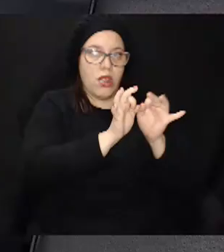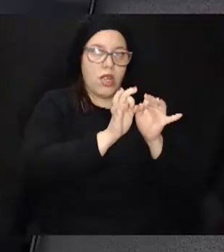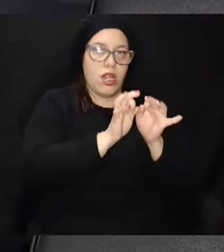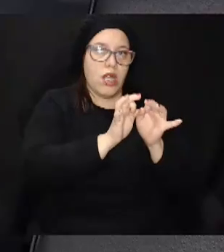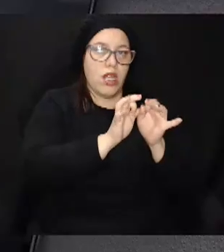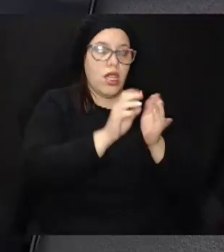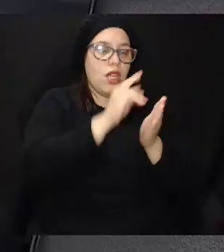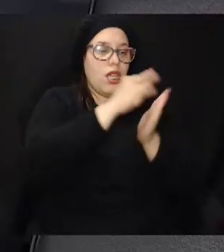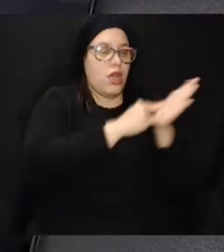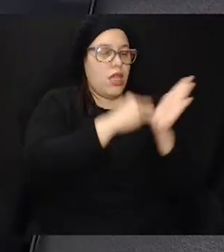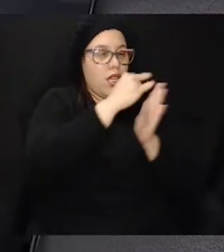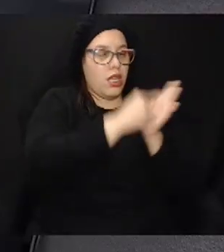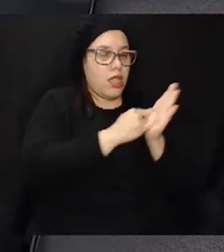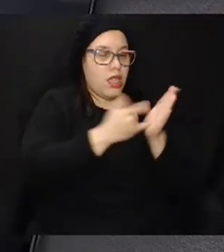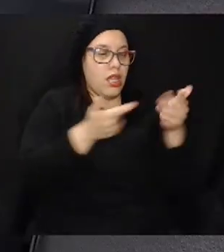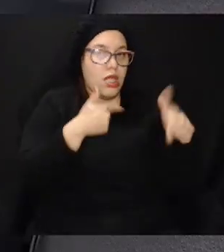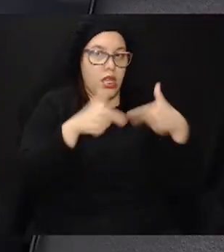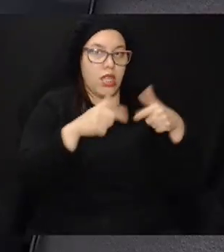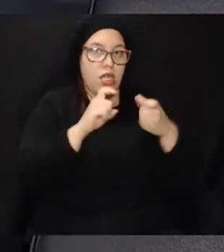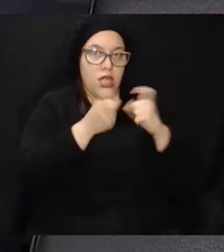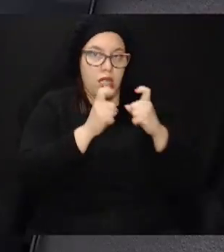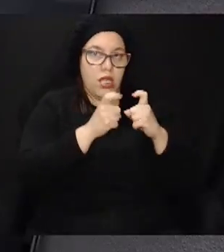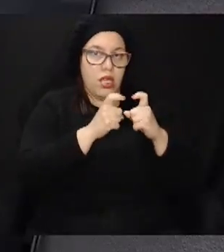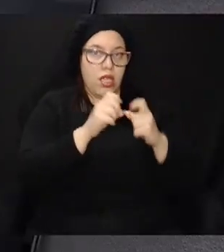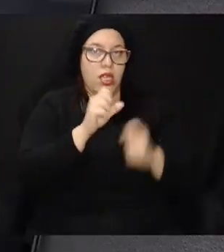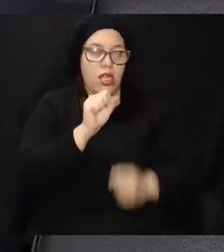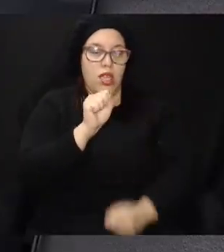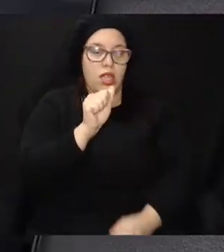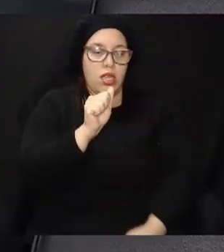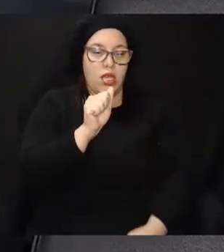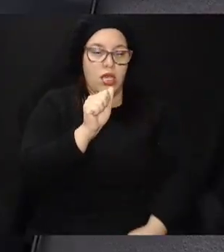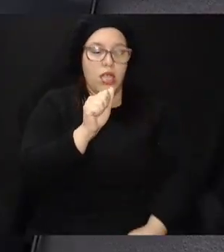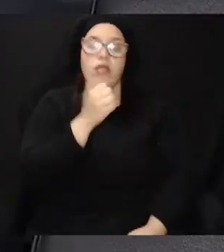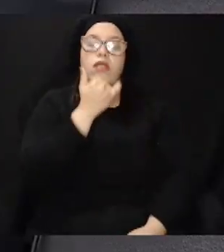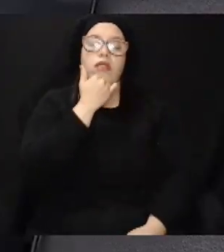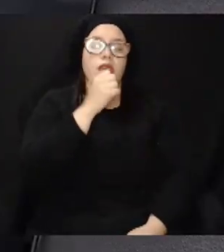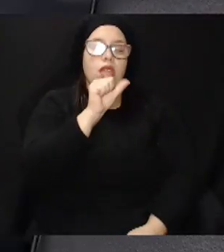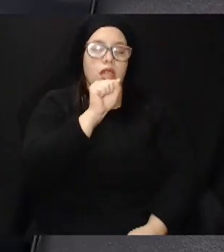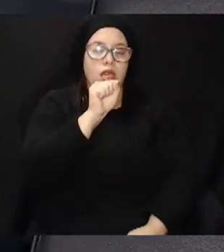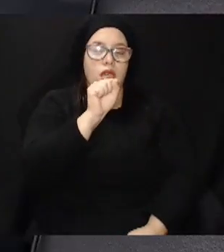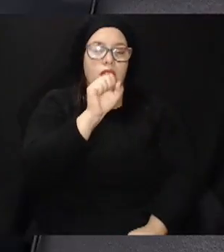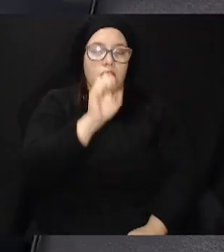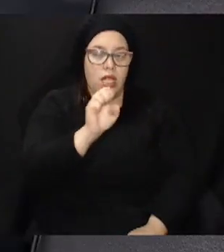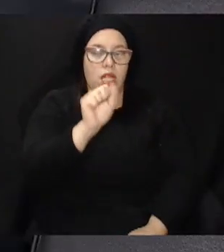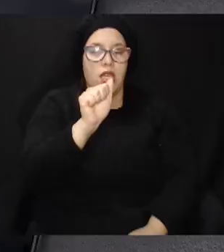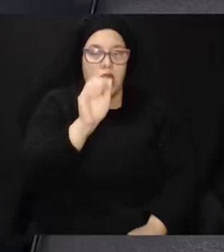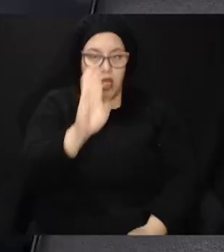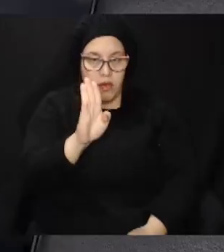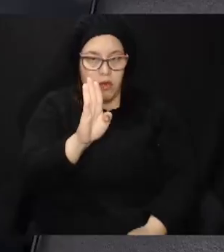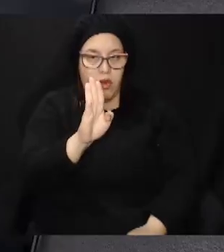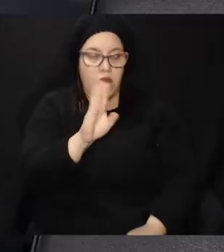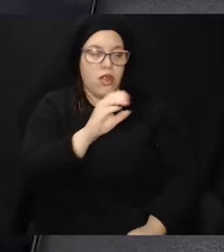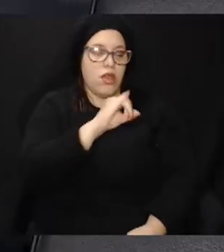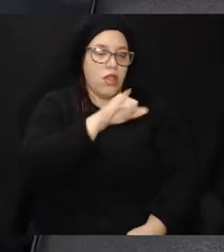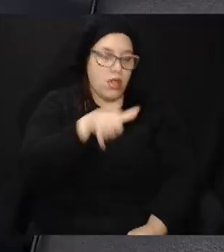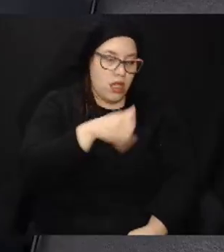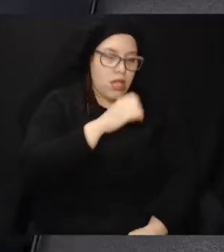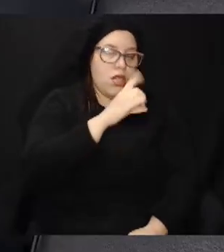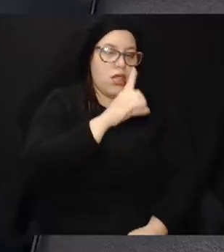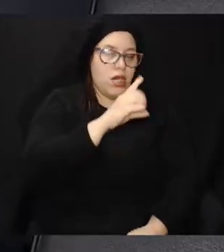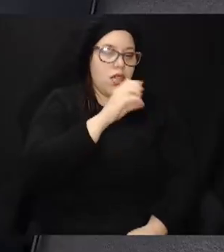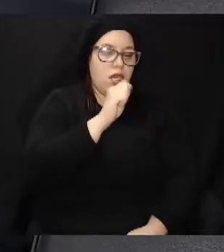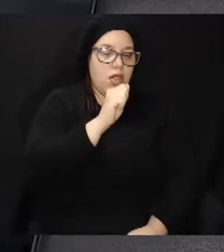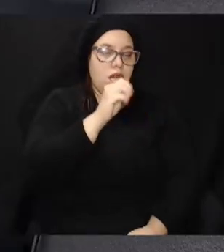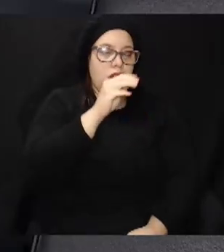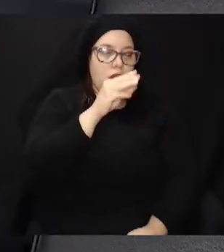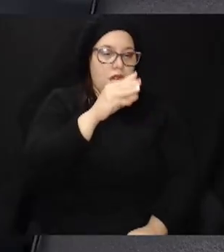nisso hoje. Hoje eu tive uma reunião na SEAB e tratamos mais uma vez do Jardim Campituba, do Jardim Itaguaçu, ou melhor,